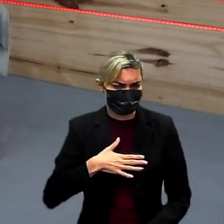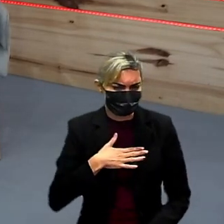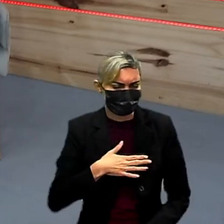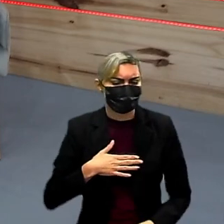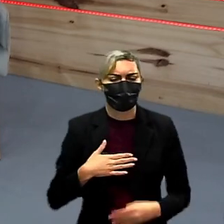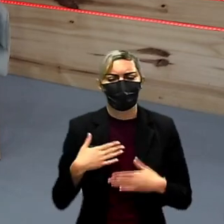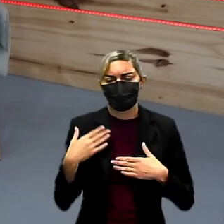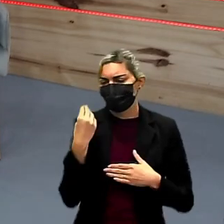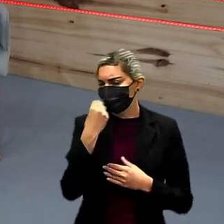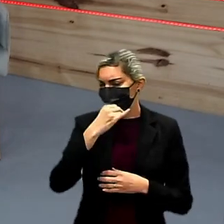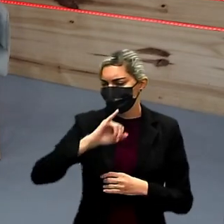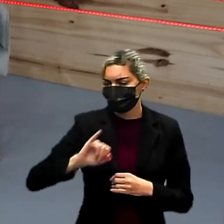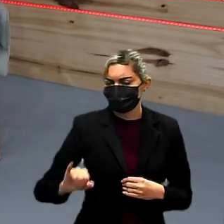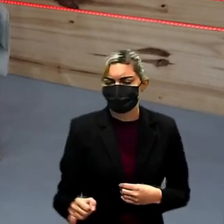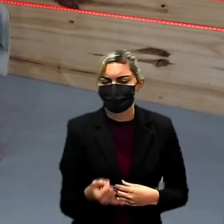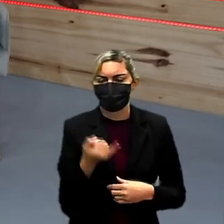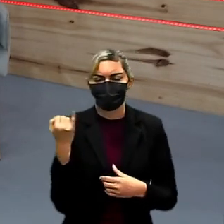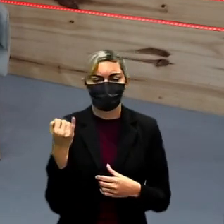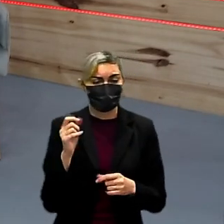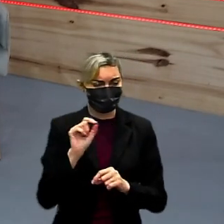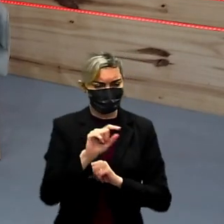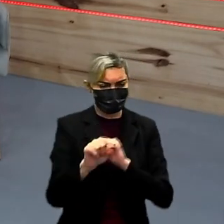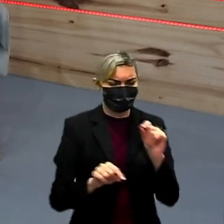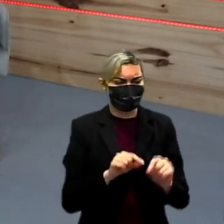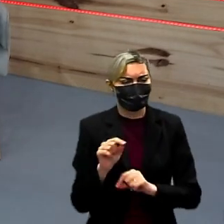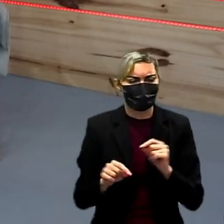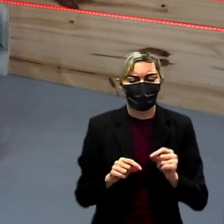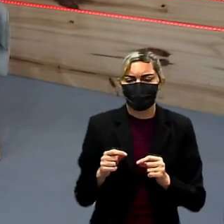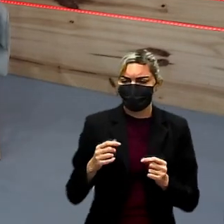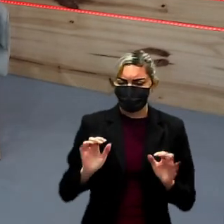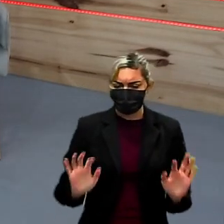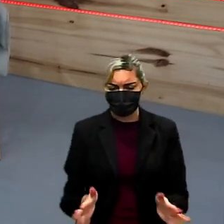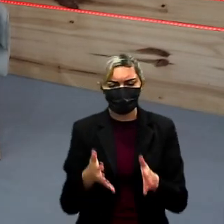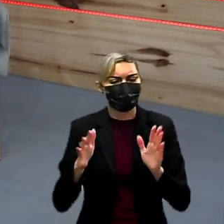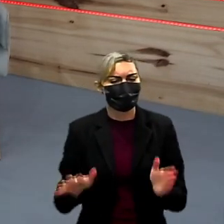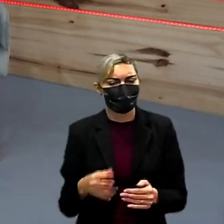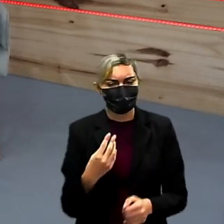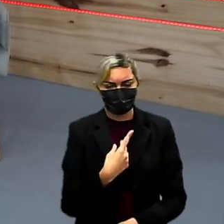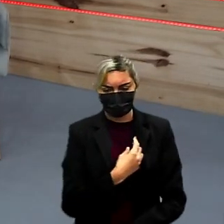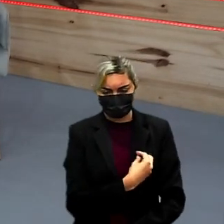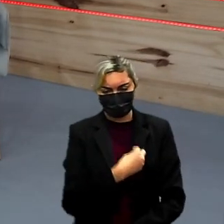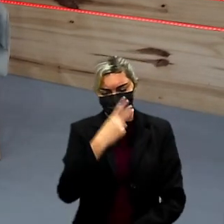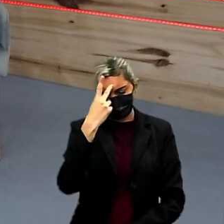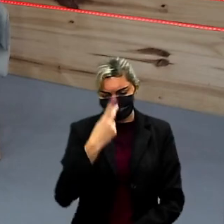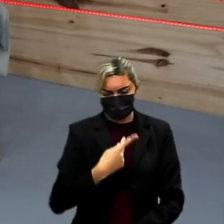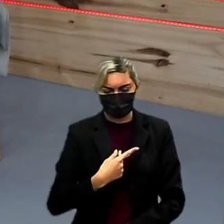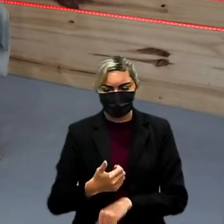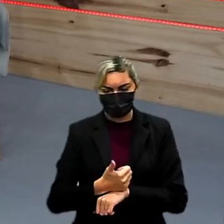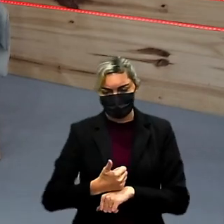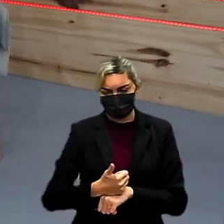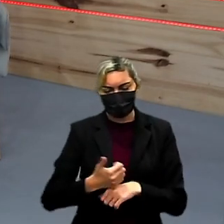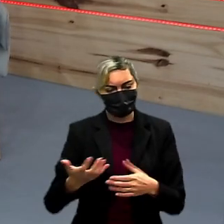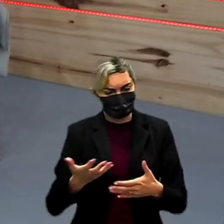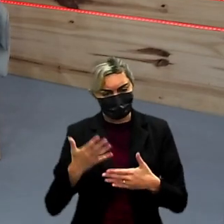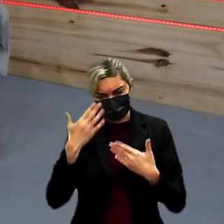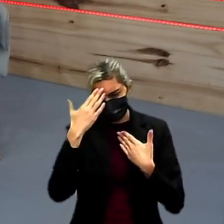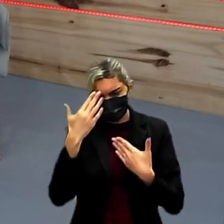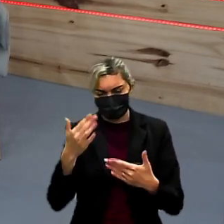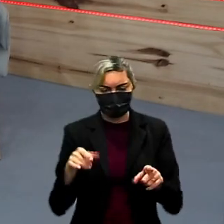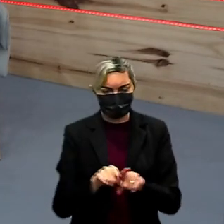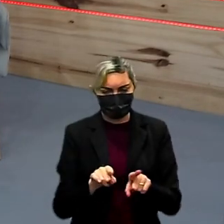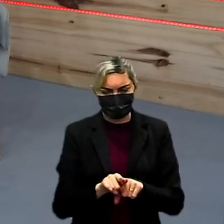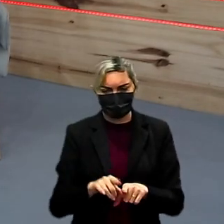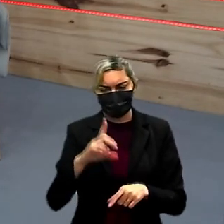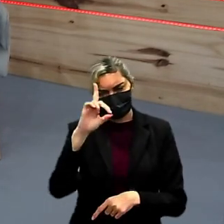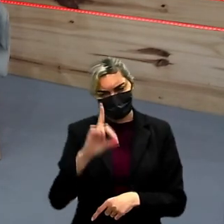que vocês tenham aproveitado, que isso seja uma contribuição para a sua vida pessoal e profissional. Quero agradecer também ao nosso